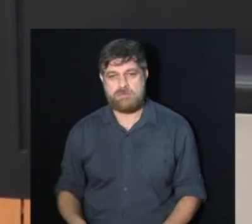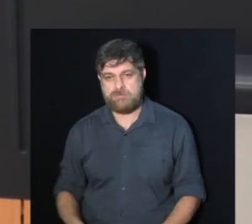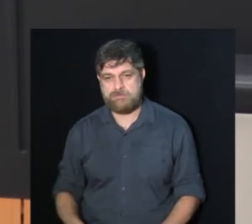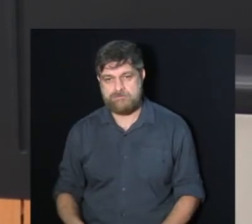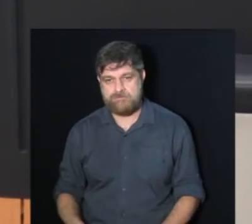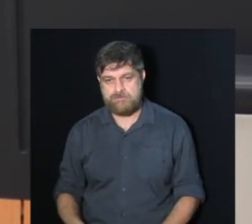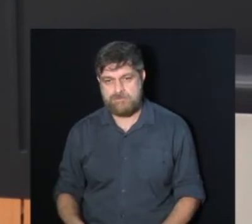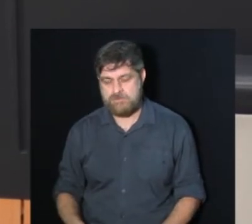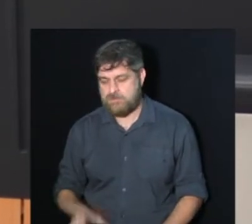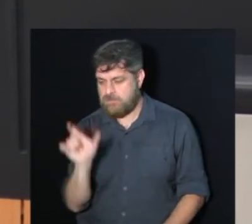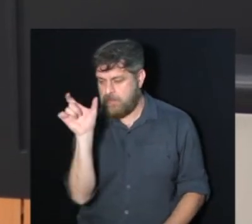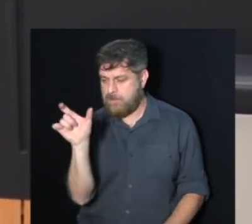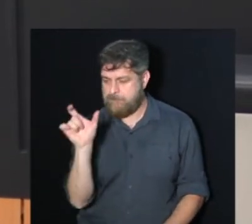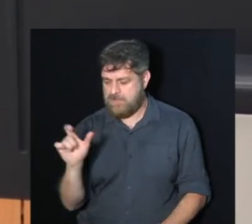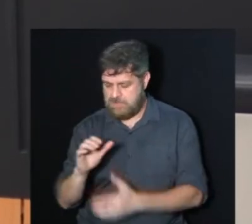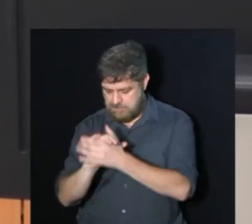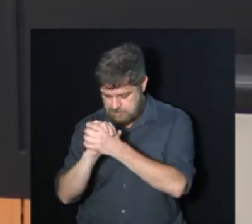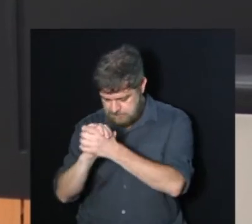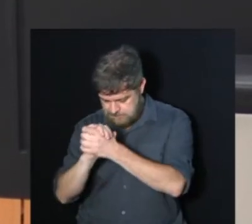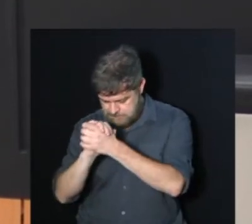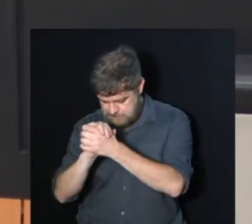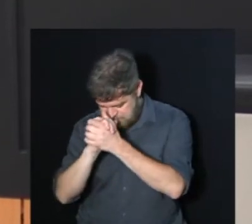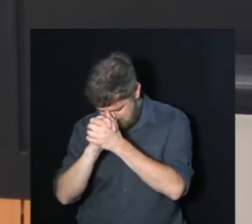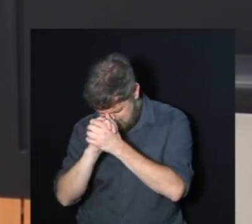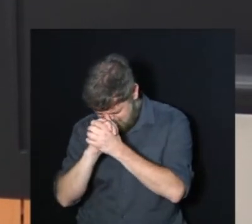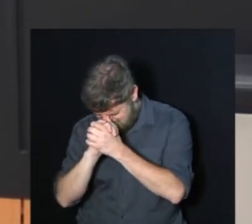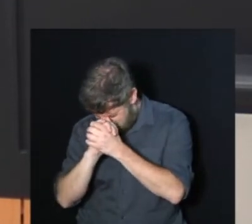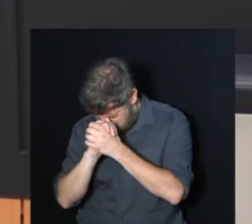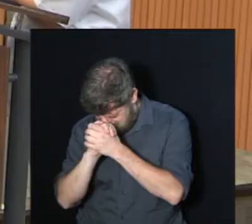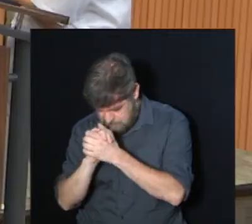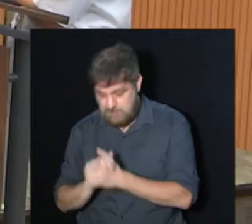Aranauã, Macauã, a Umbandã, Saravá.